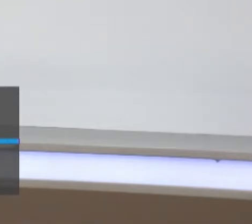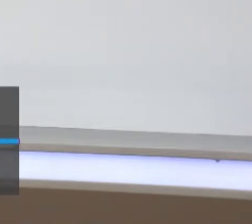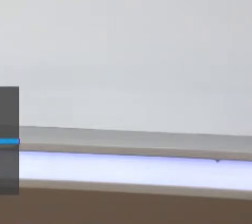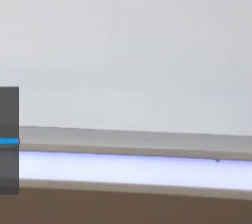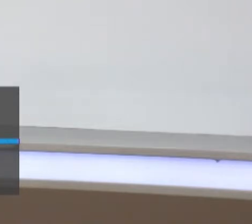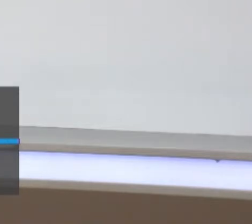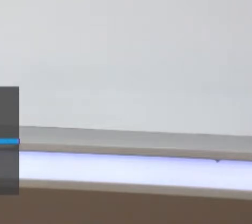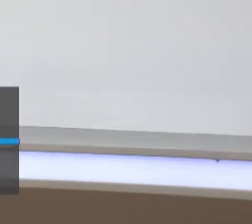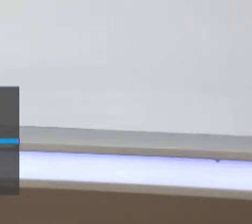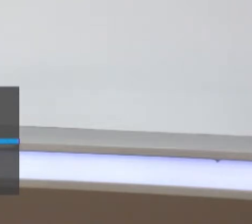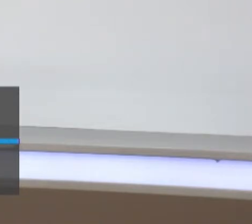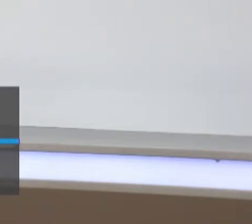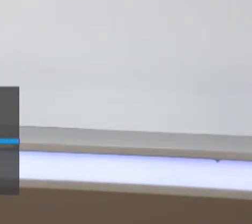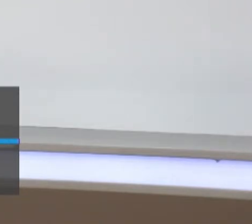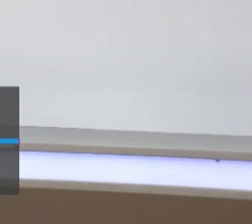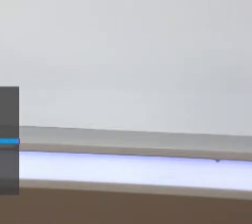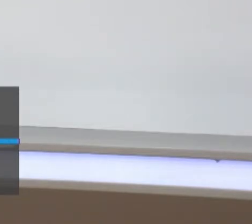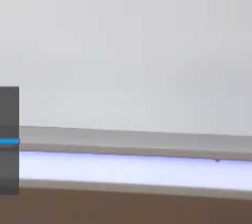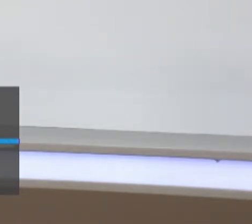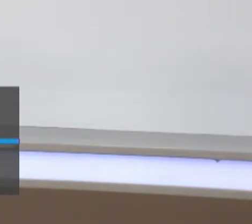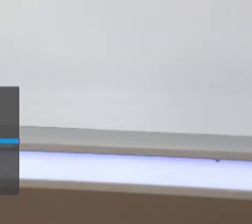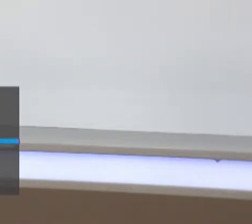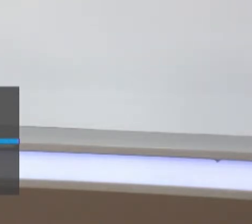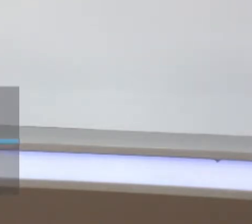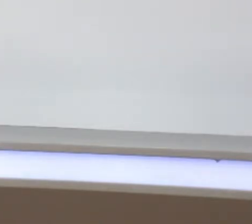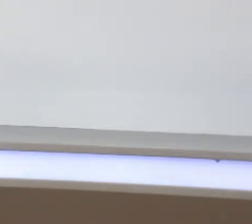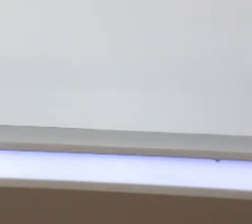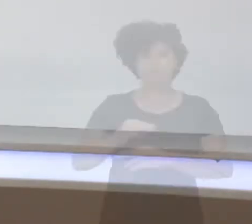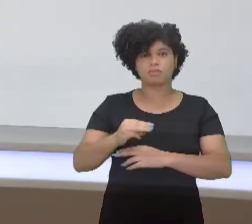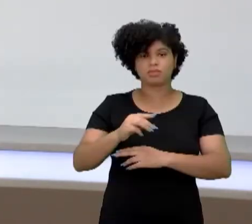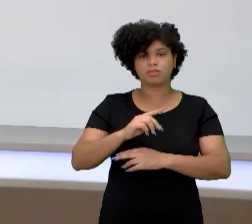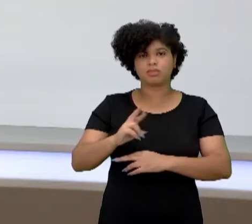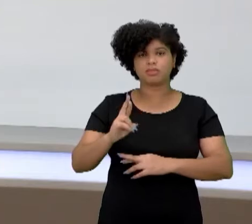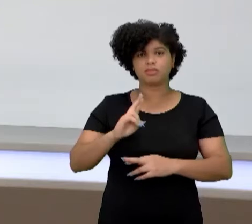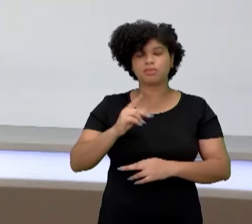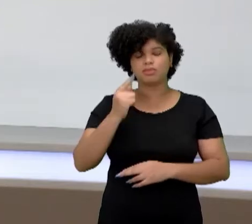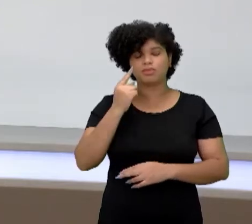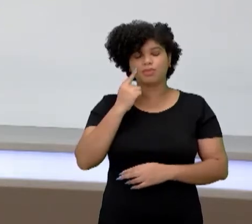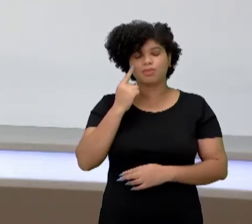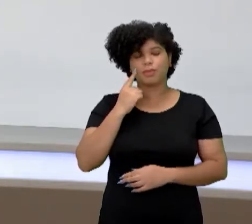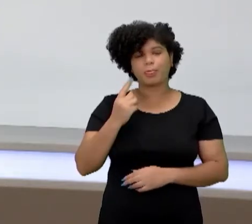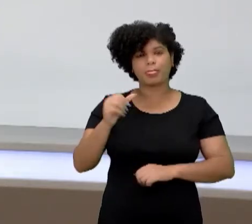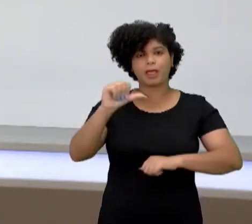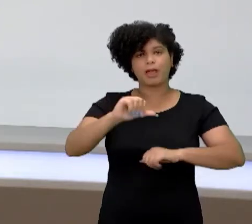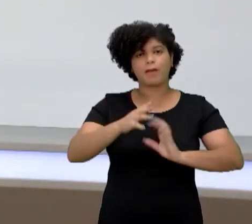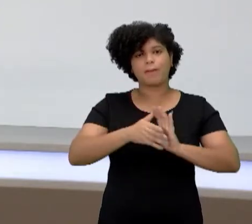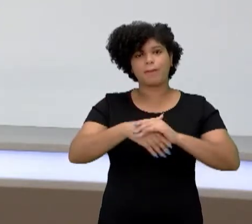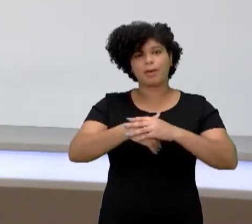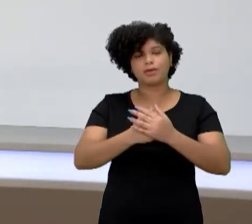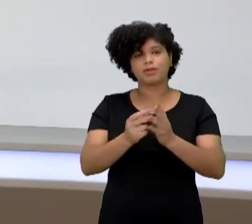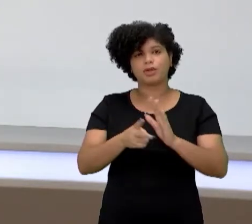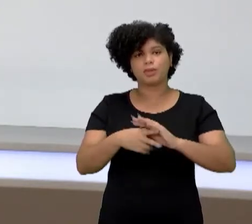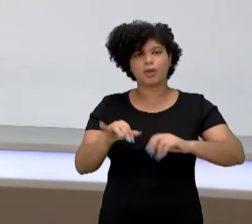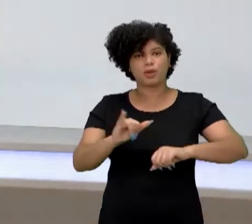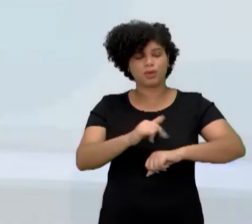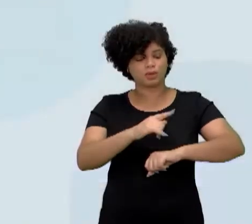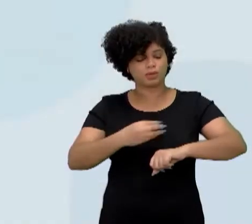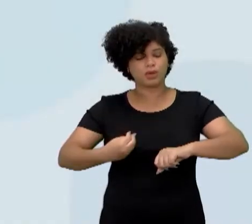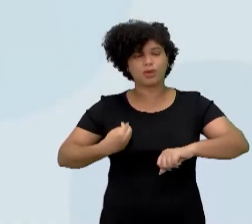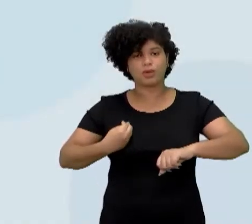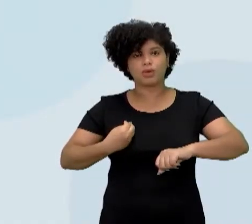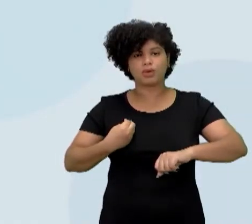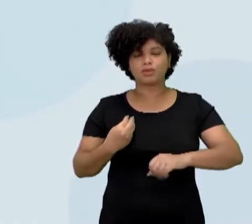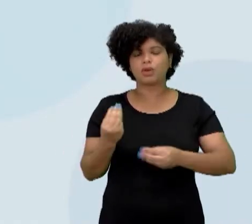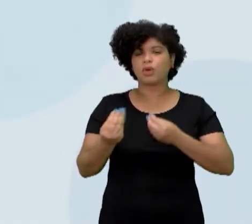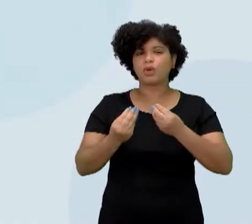responderem, vou dar 2 minutos para vocês. E a pergunta é a seguinte: se o sabão é feito de óleos e gorduras, como é capaz de